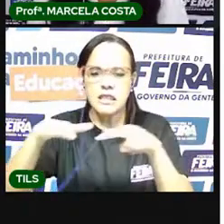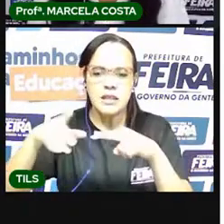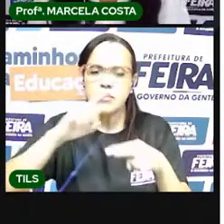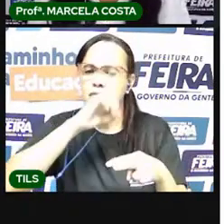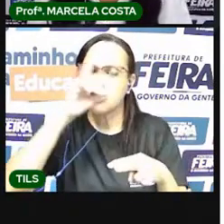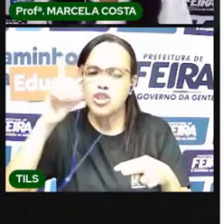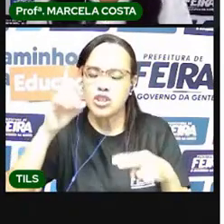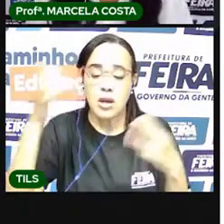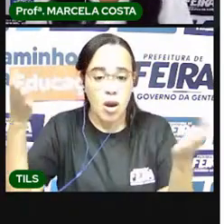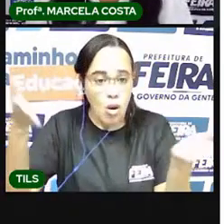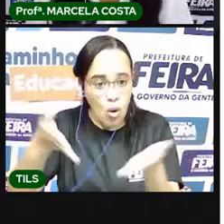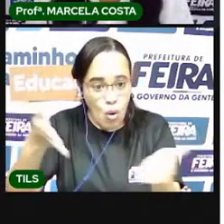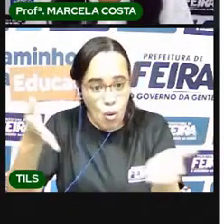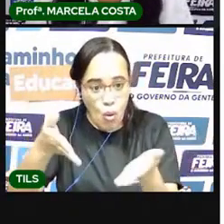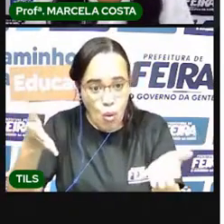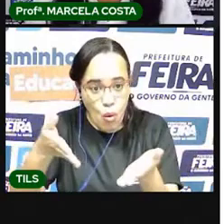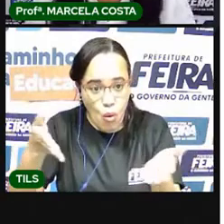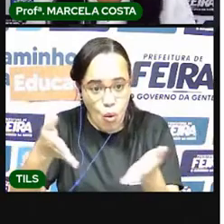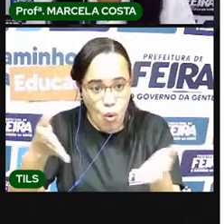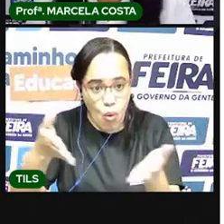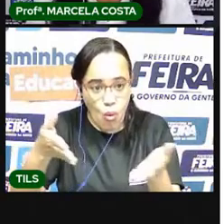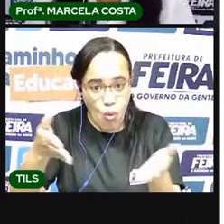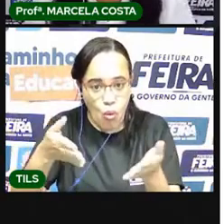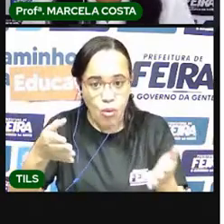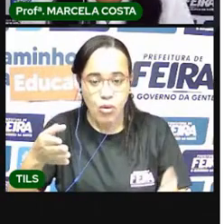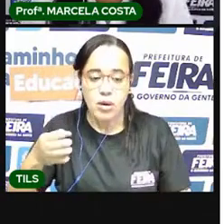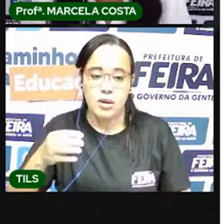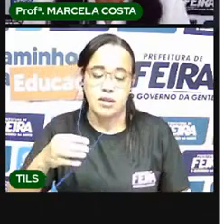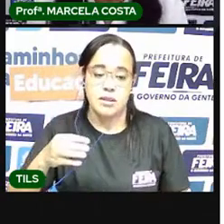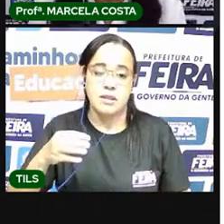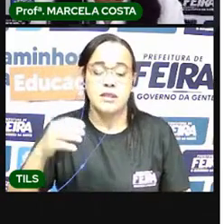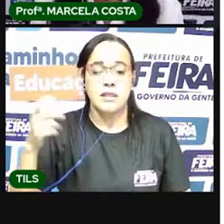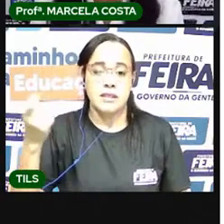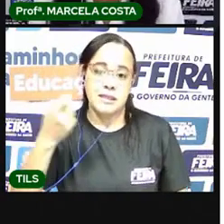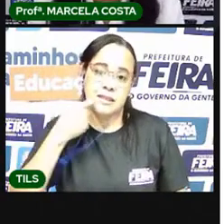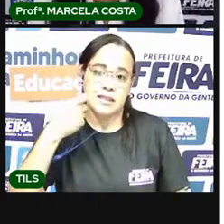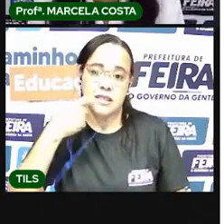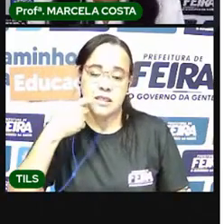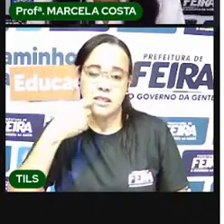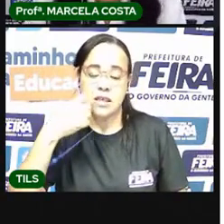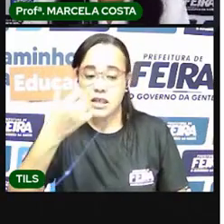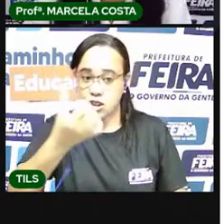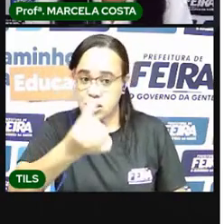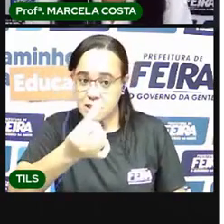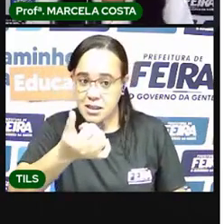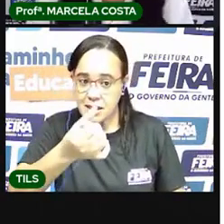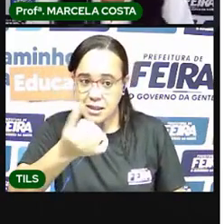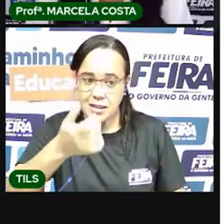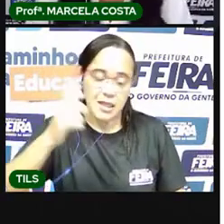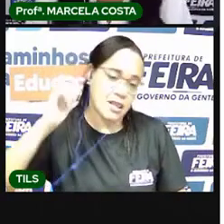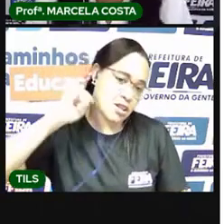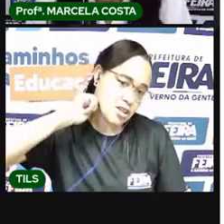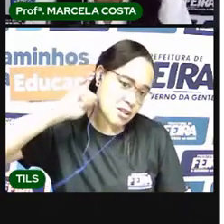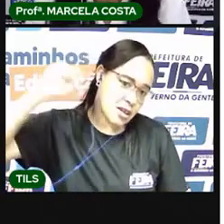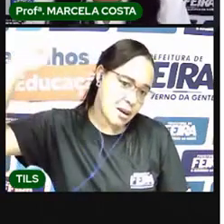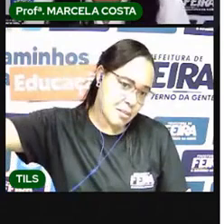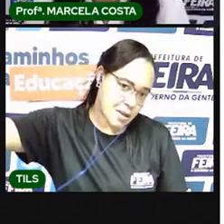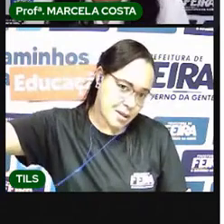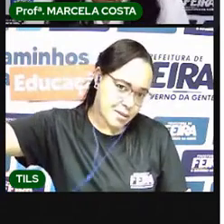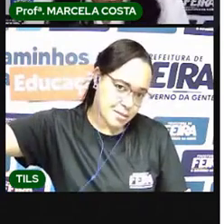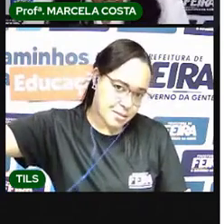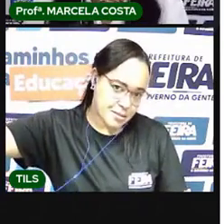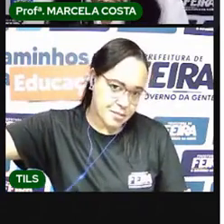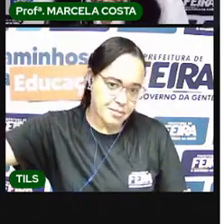Hoje é sexta-feira, dia 16 de abril Vou mostrar pra vocês